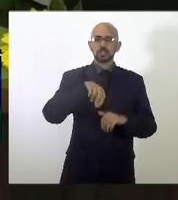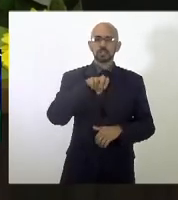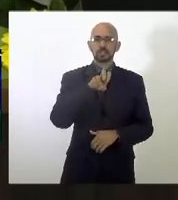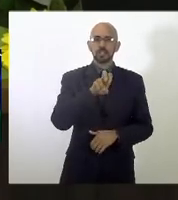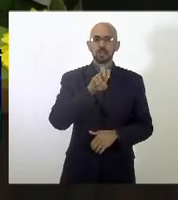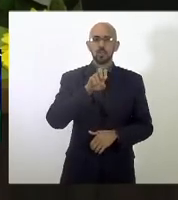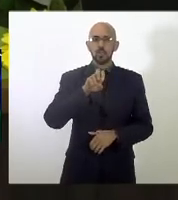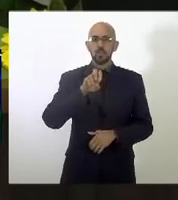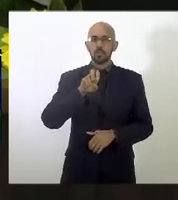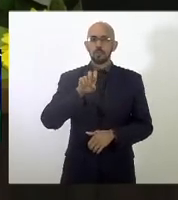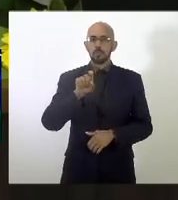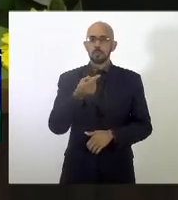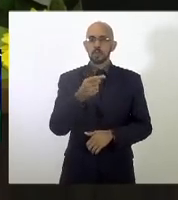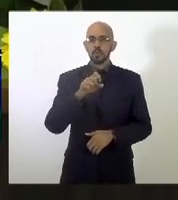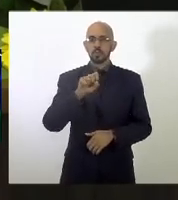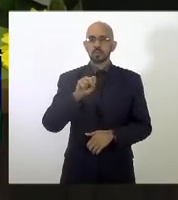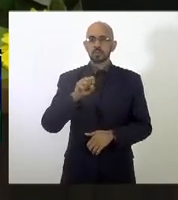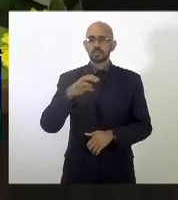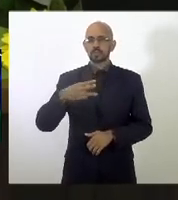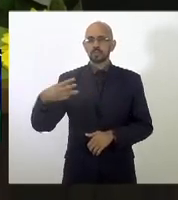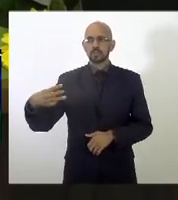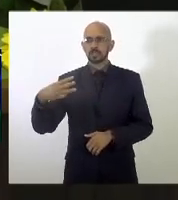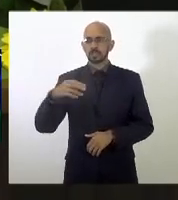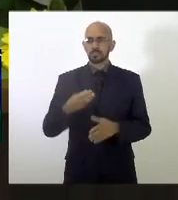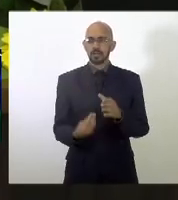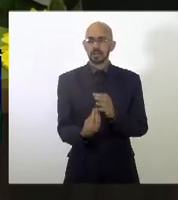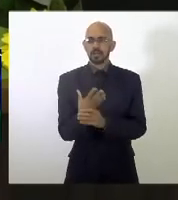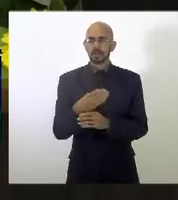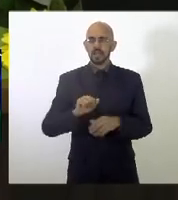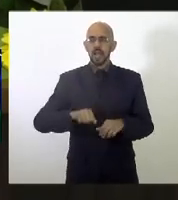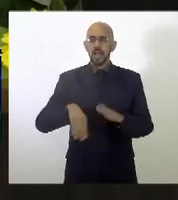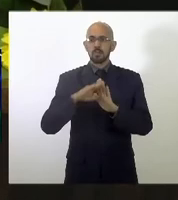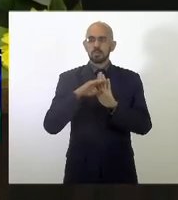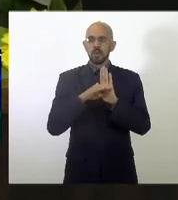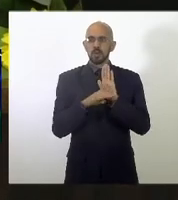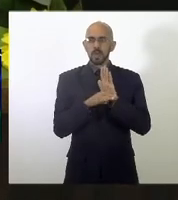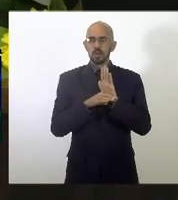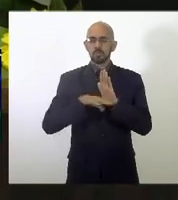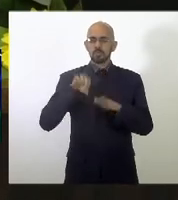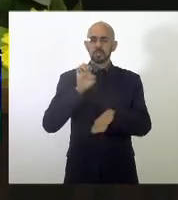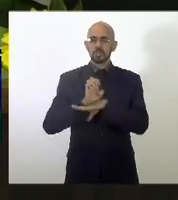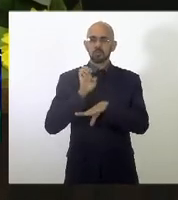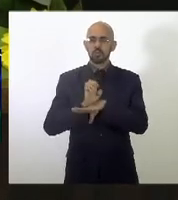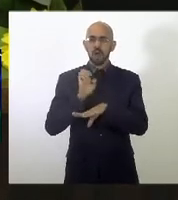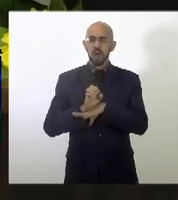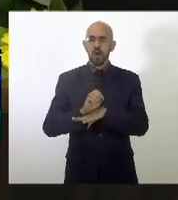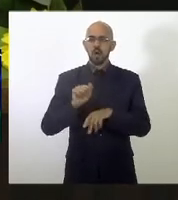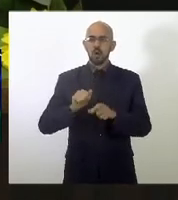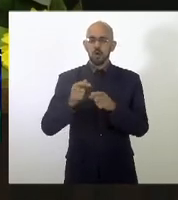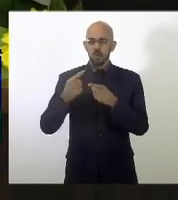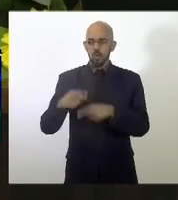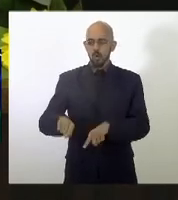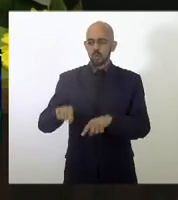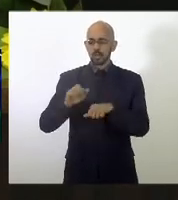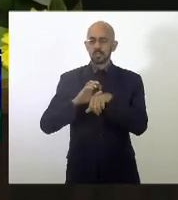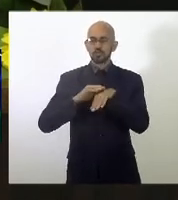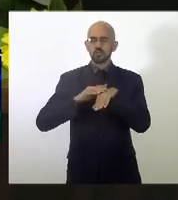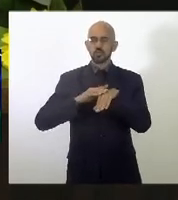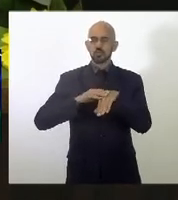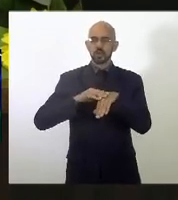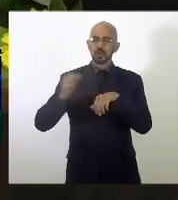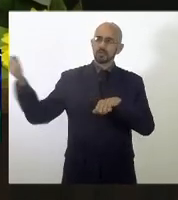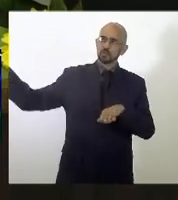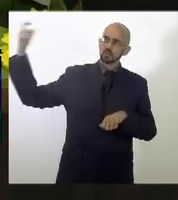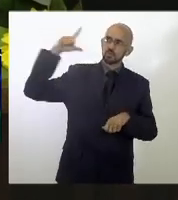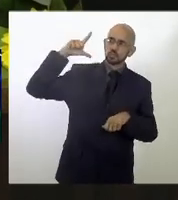5.833, de 28 de outubro de 2010, para criar o Programa Estadual Permanente de Prevenção e Combate às Doenças Associadas à Exposição Solar do